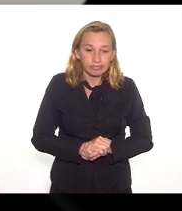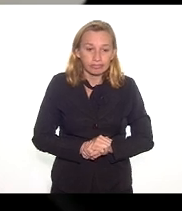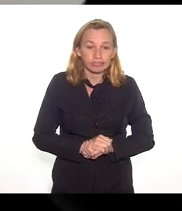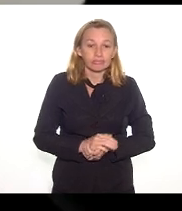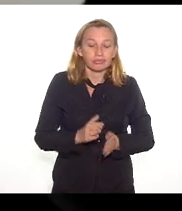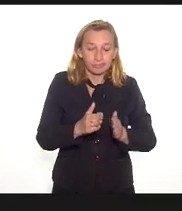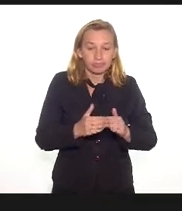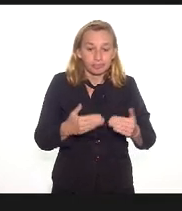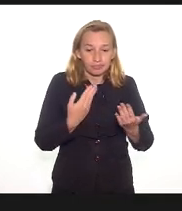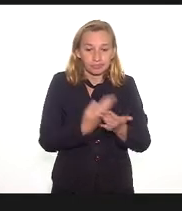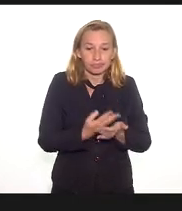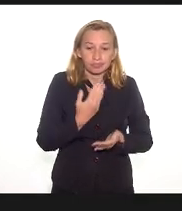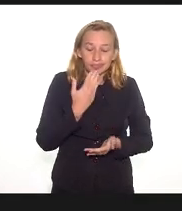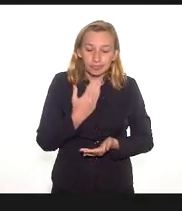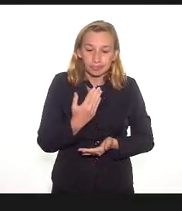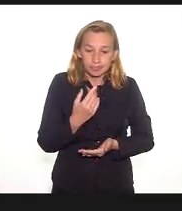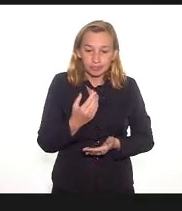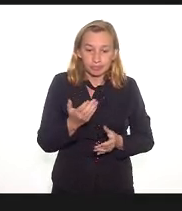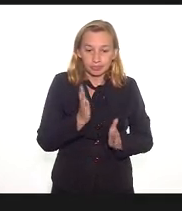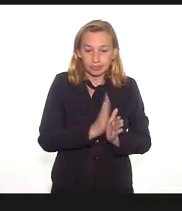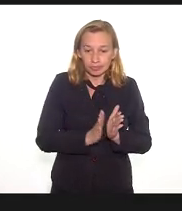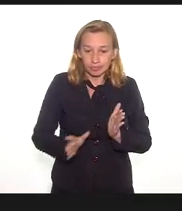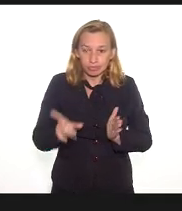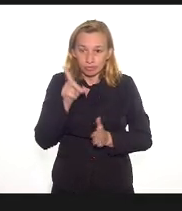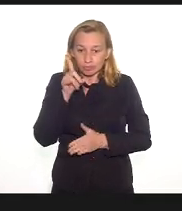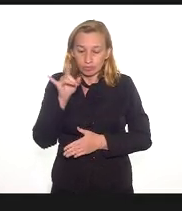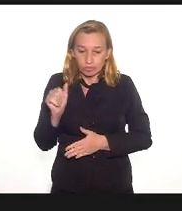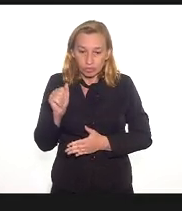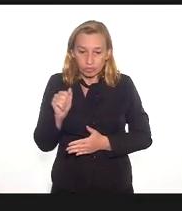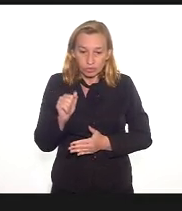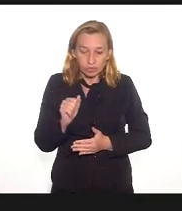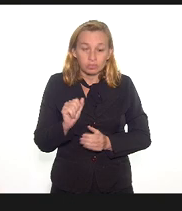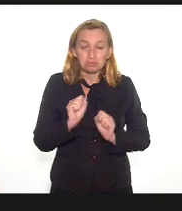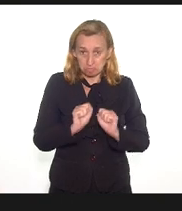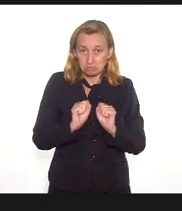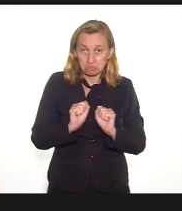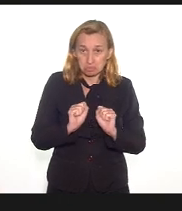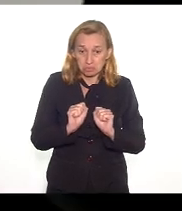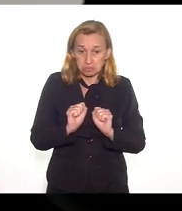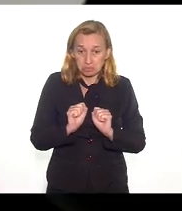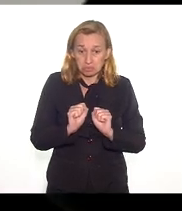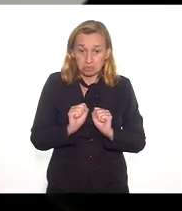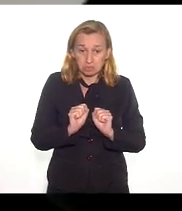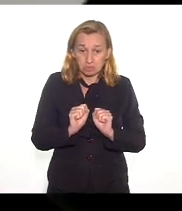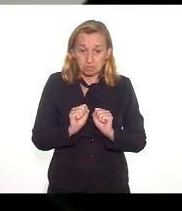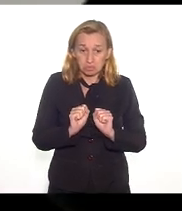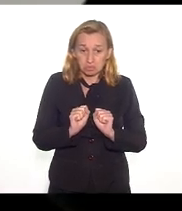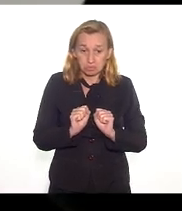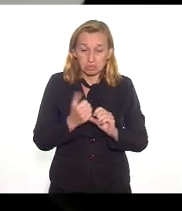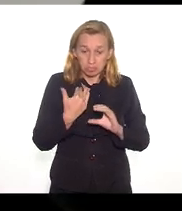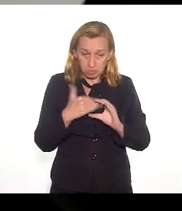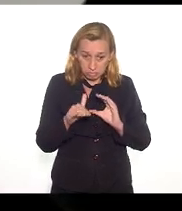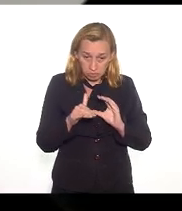requerimentos, pedido de requerimento, de inclusão na ordem do dia. Será que seria possível? Vossa Excelência mandou para